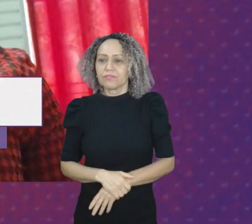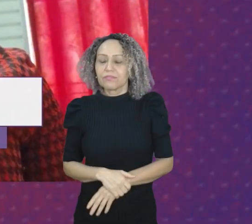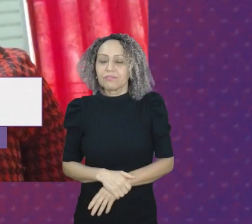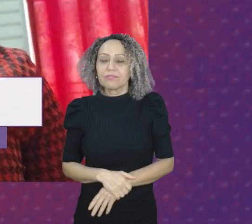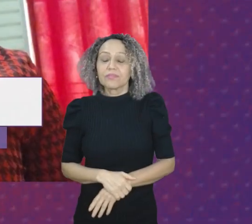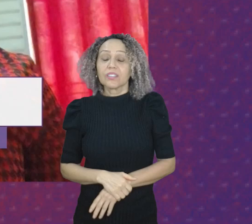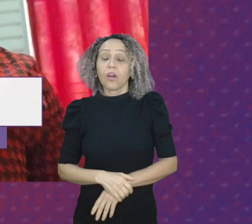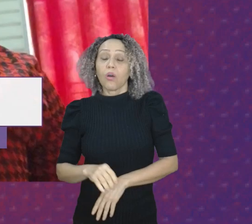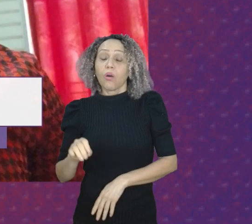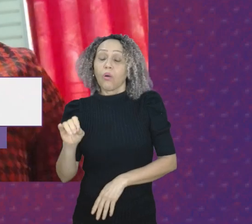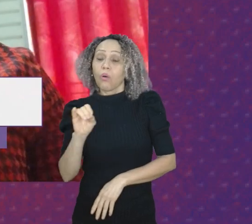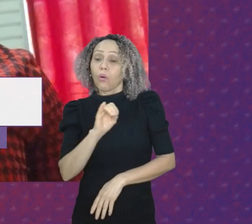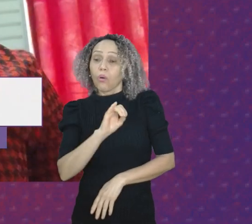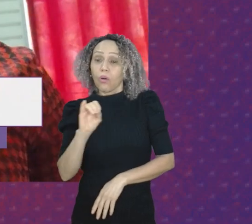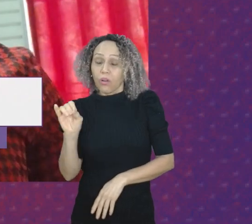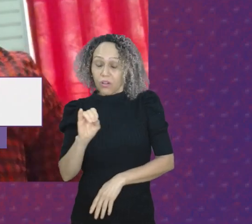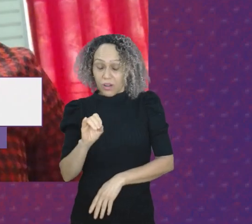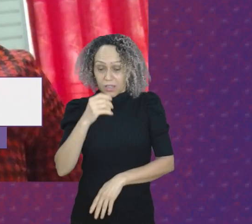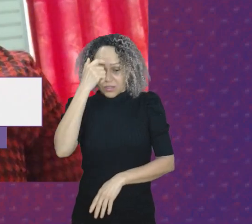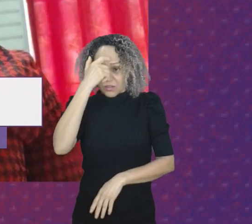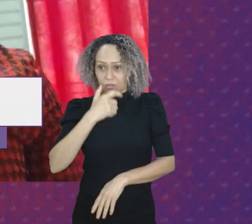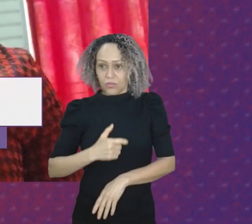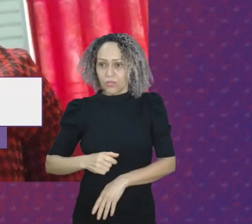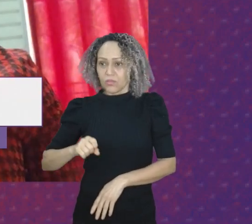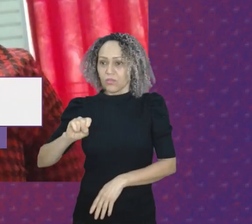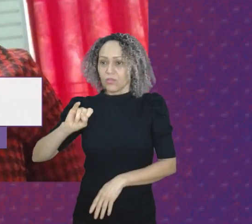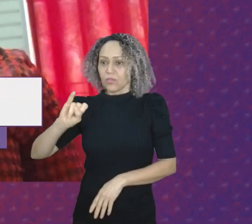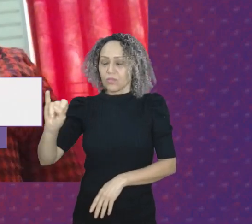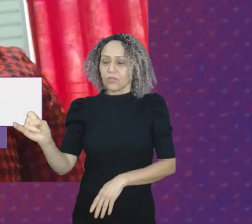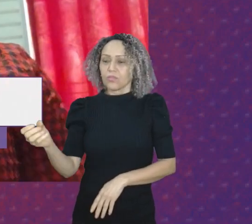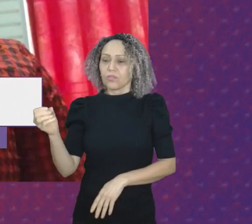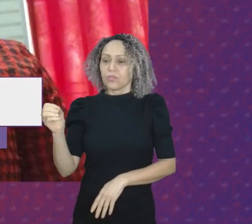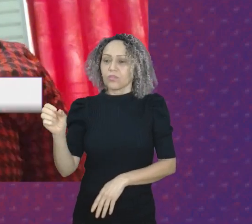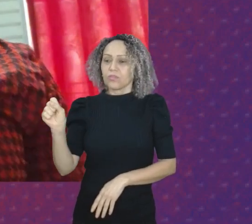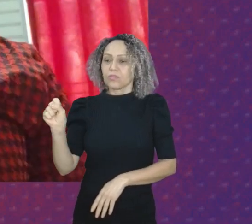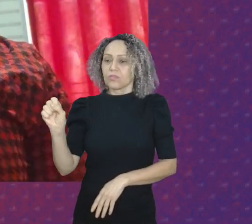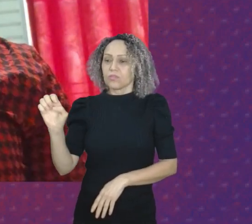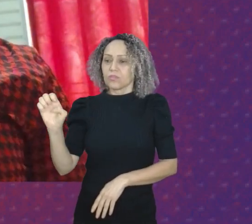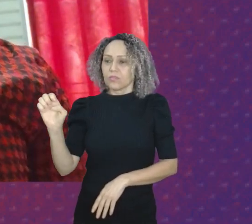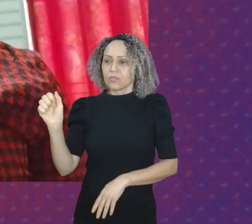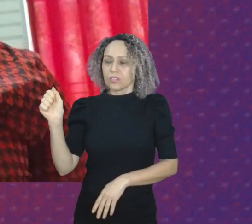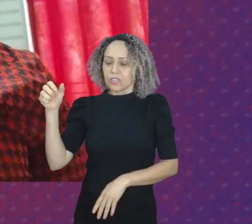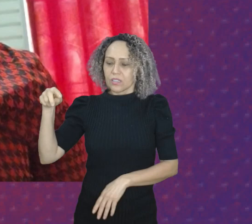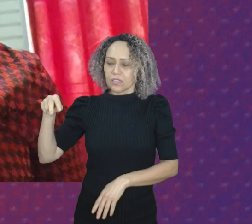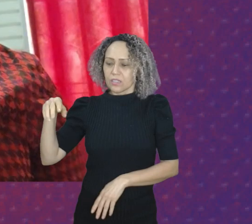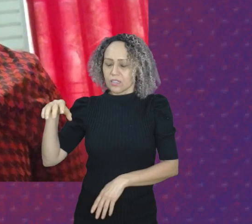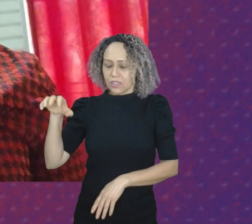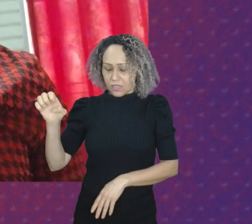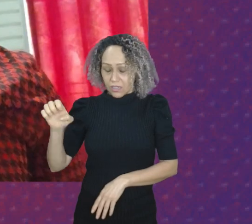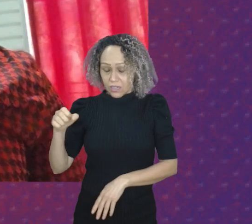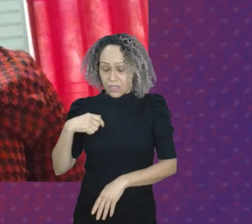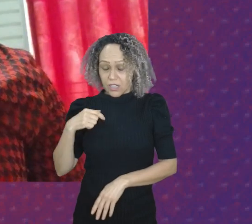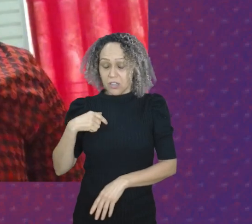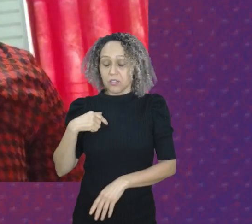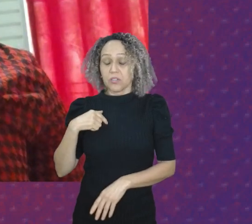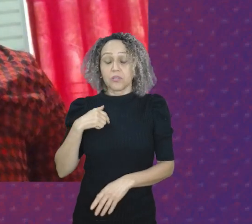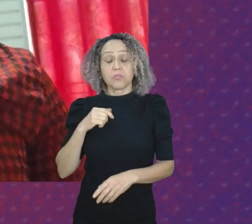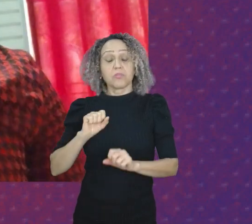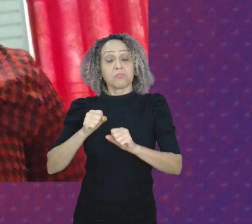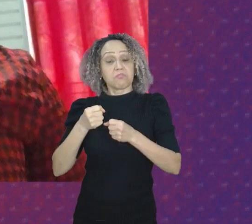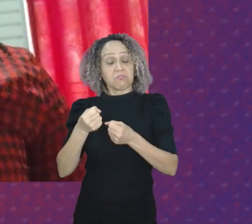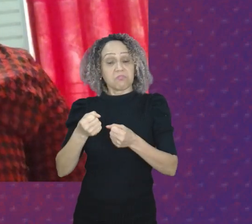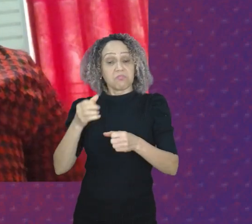Olá, me chamo Josiane Borges, sou assistente social e estou atualmente gerente de enfrentamento à LGBTfobia